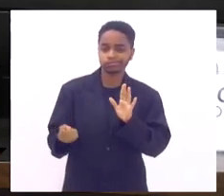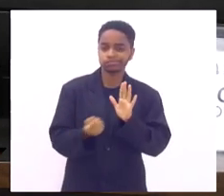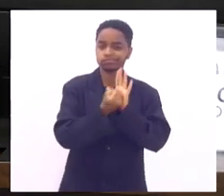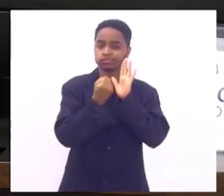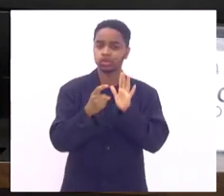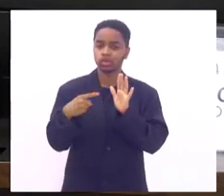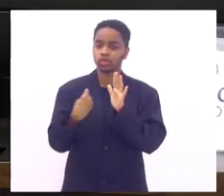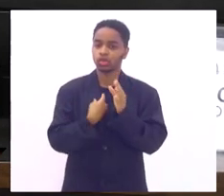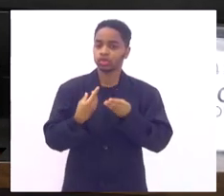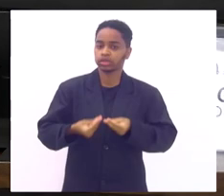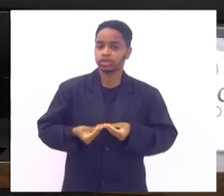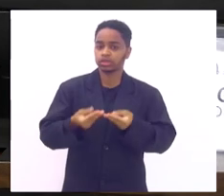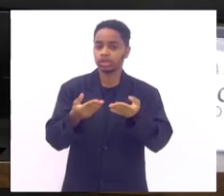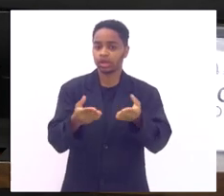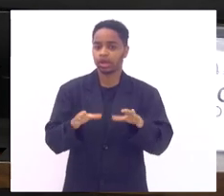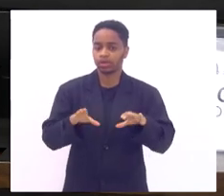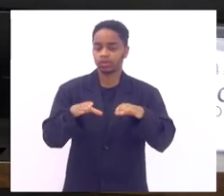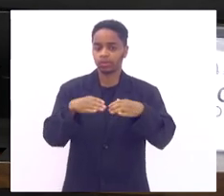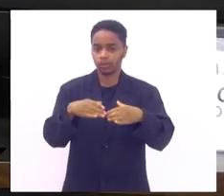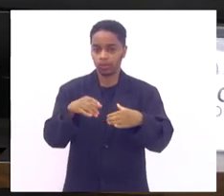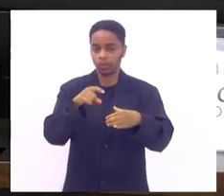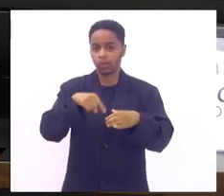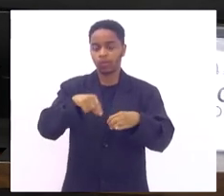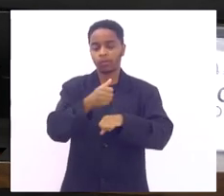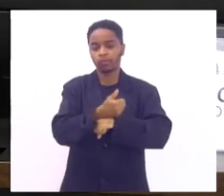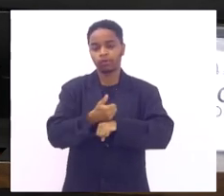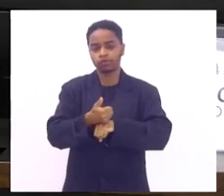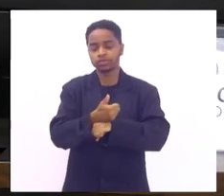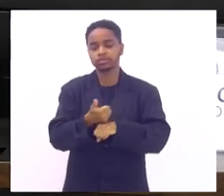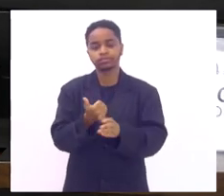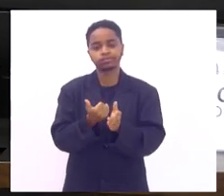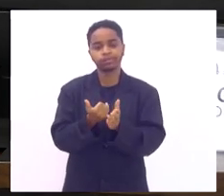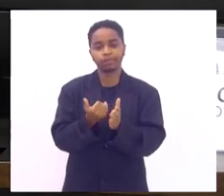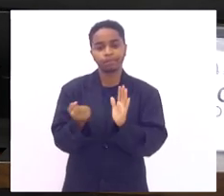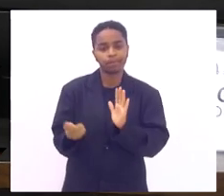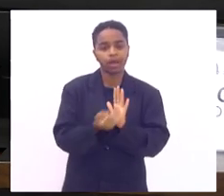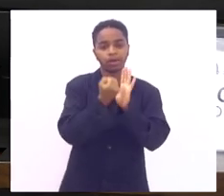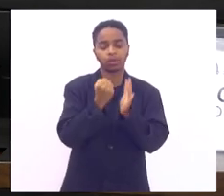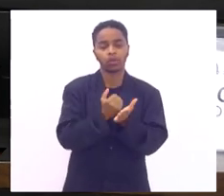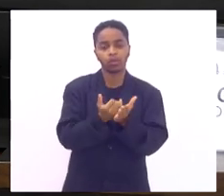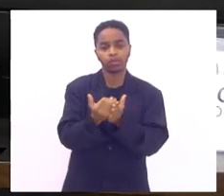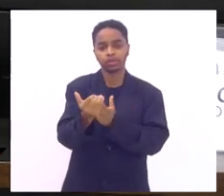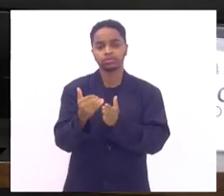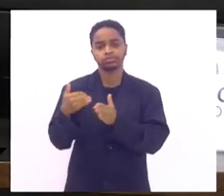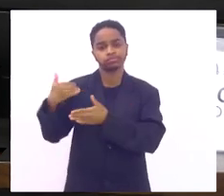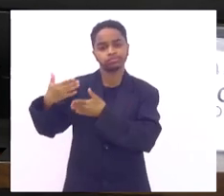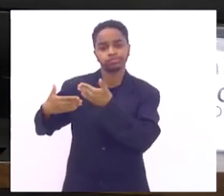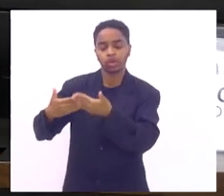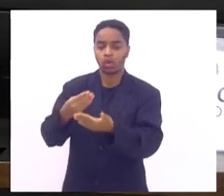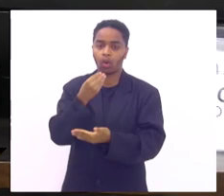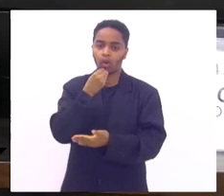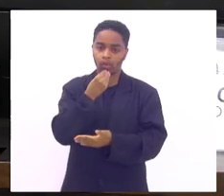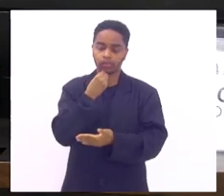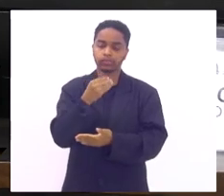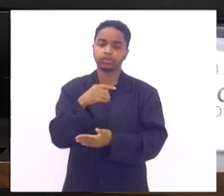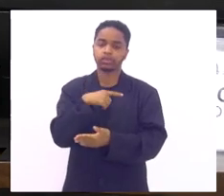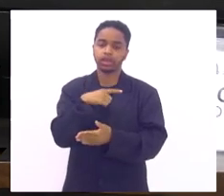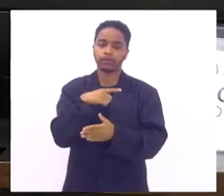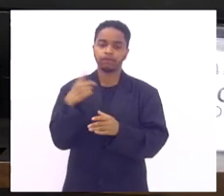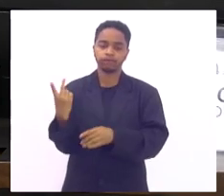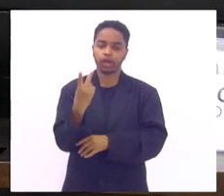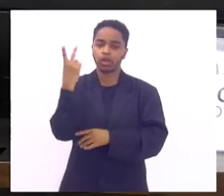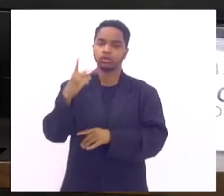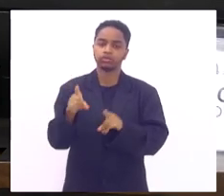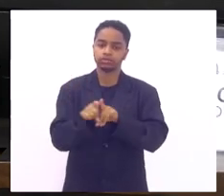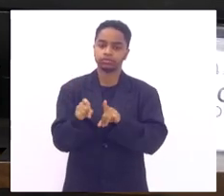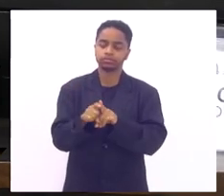deixando para a nossa classe é o início de uma trajetória estruturada, logicamente, de reconhecimento e valorização,